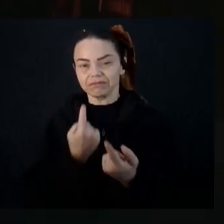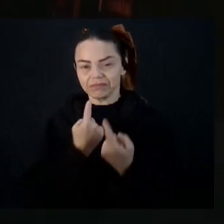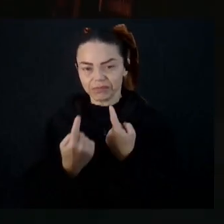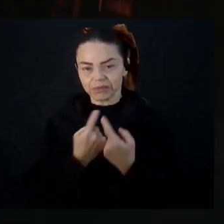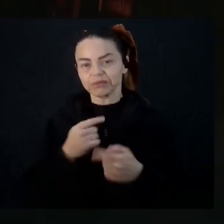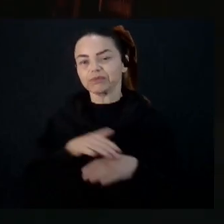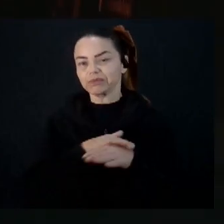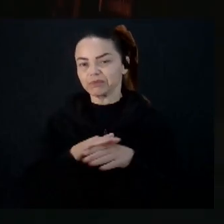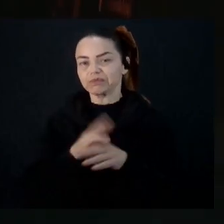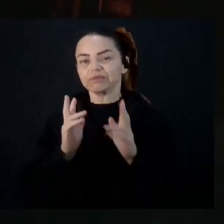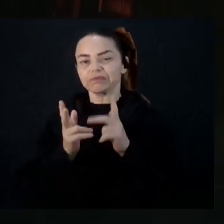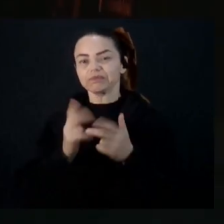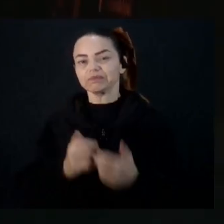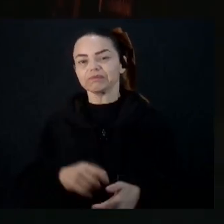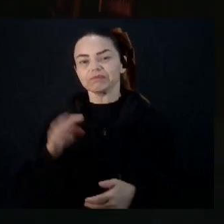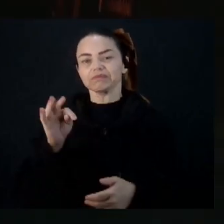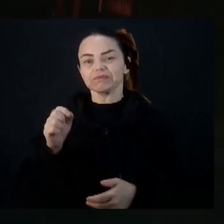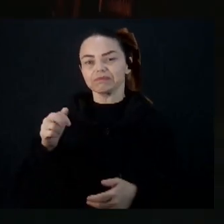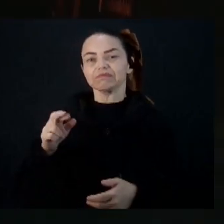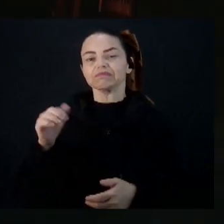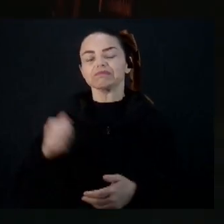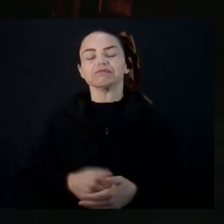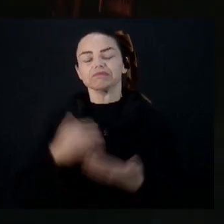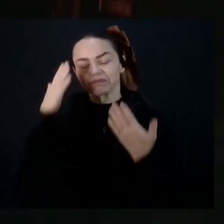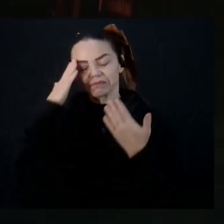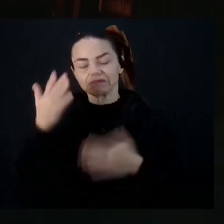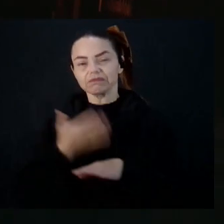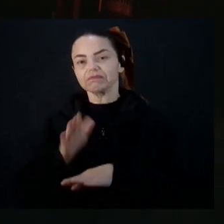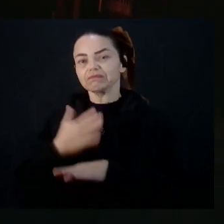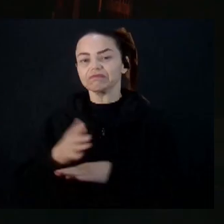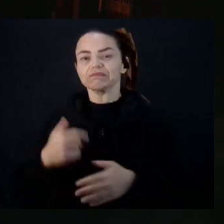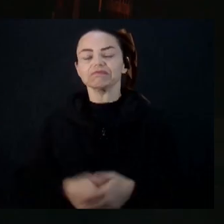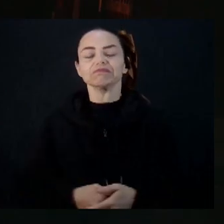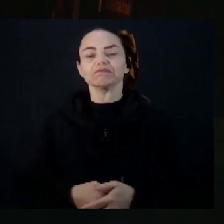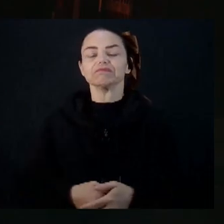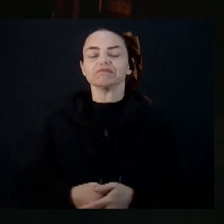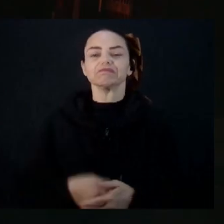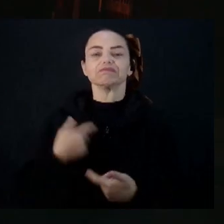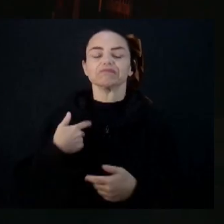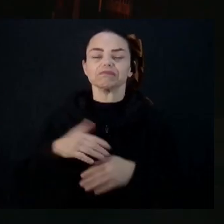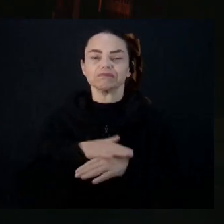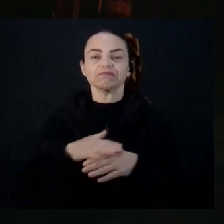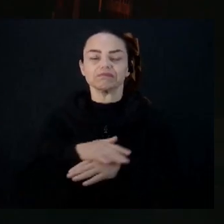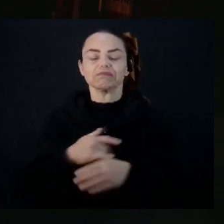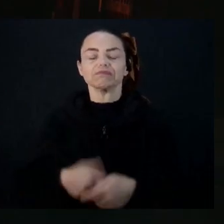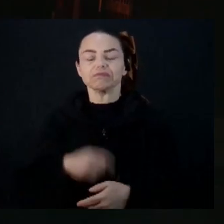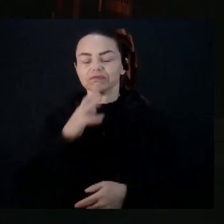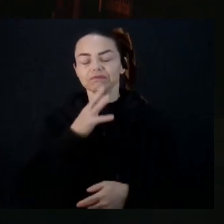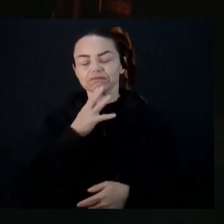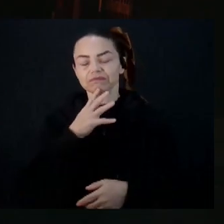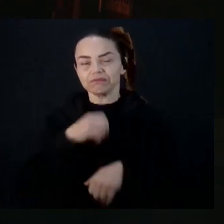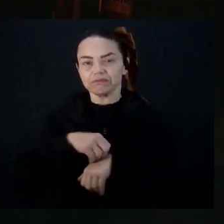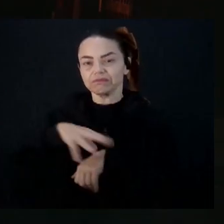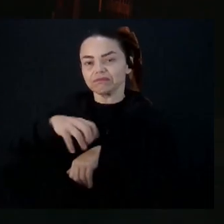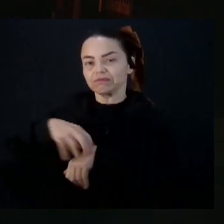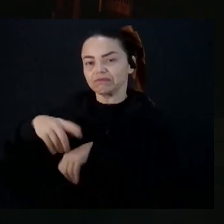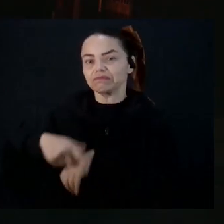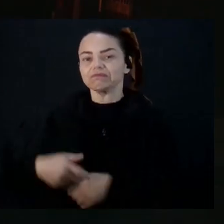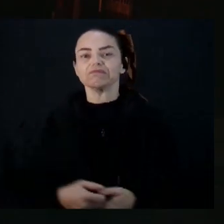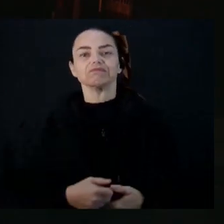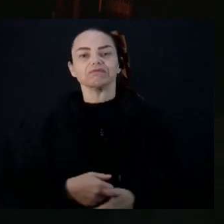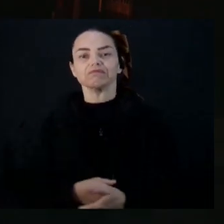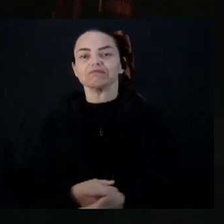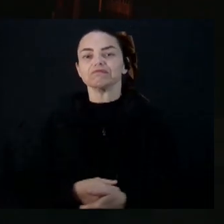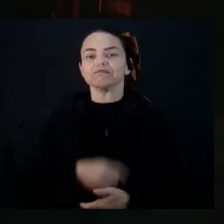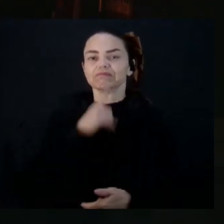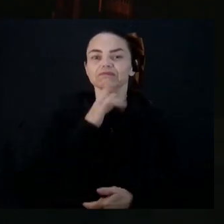Tamara? Obrigada a você também pela sua participação, por dividir com a gente o seu conhecimento e por ensinar, né? Muitos pais aí